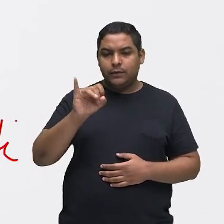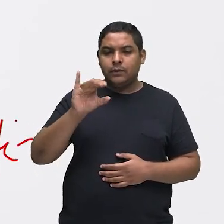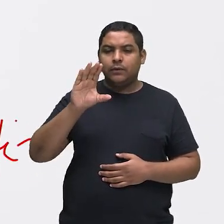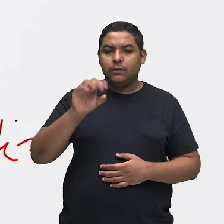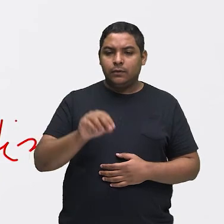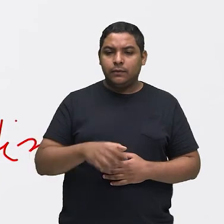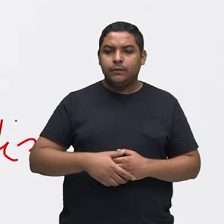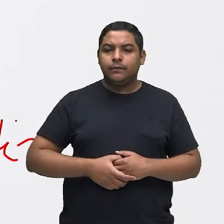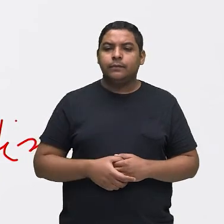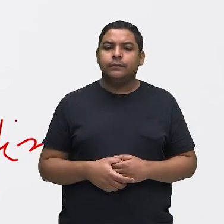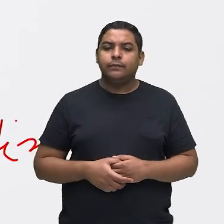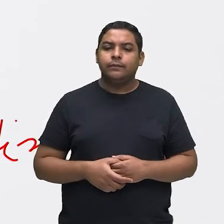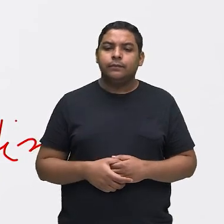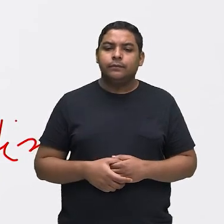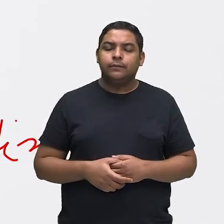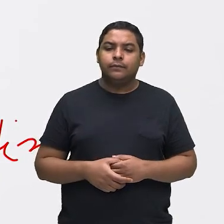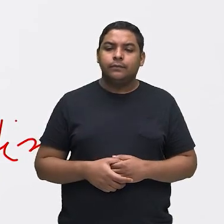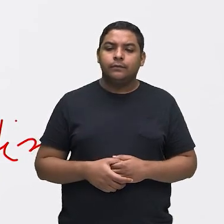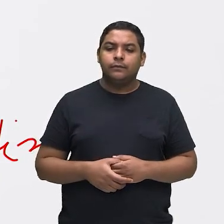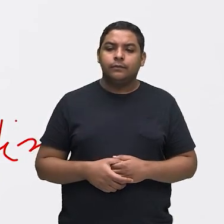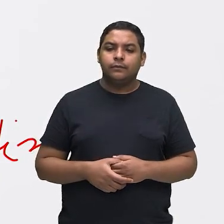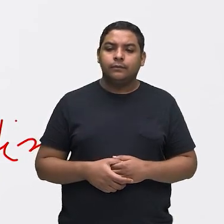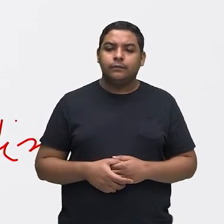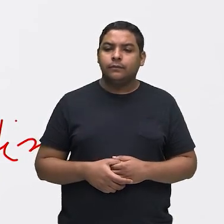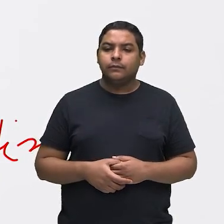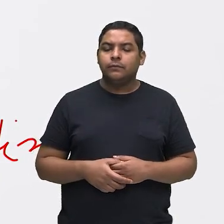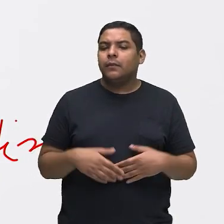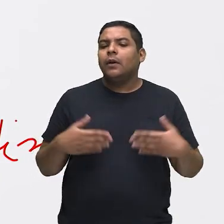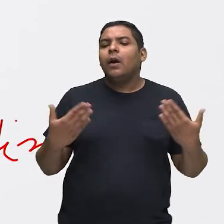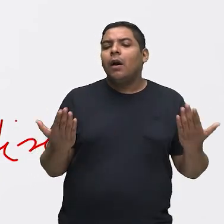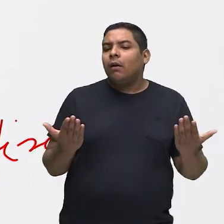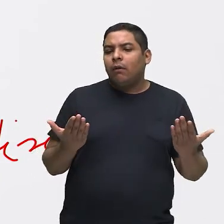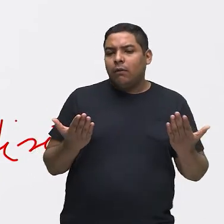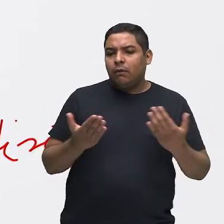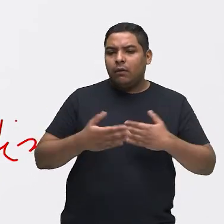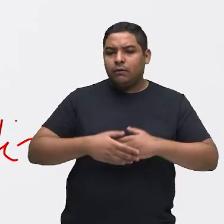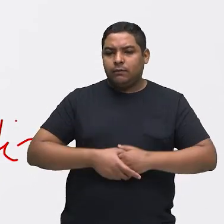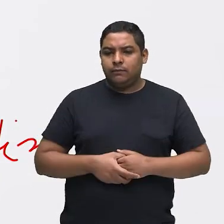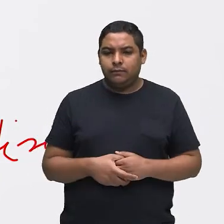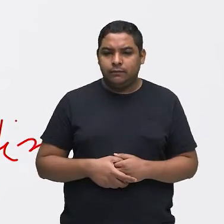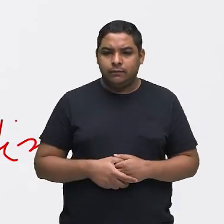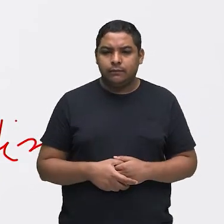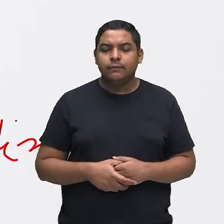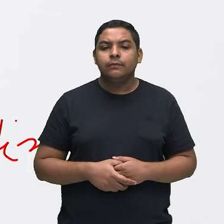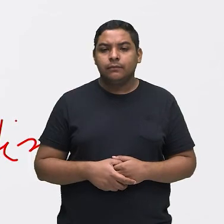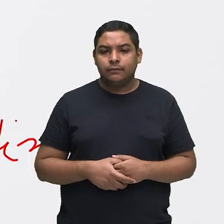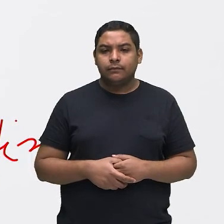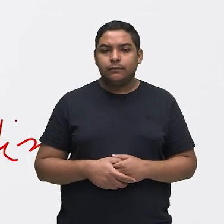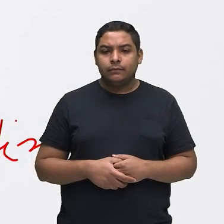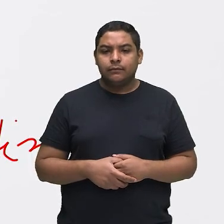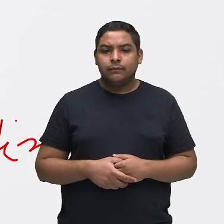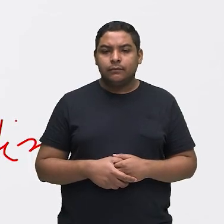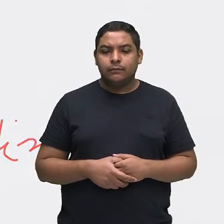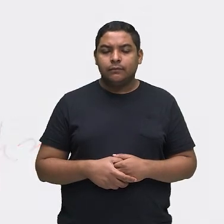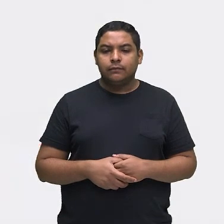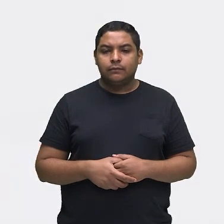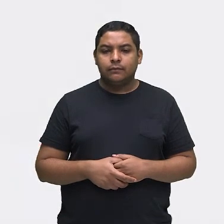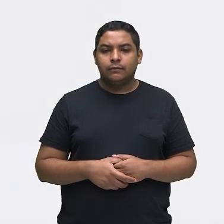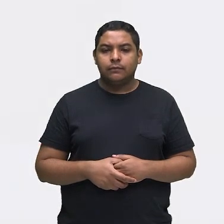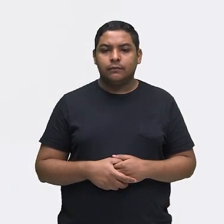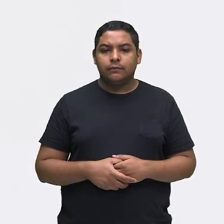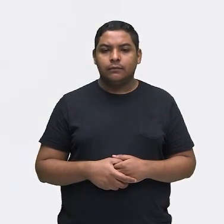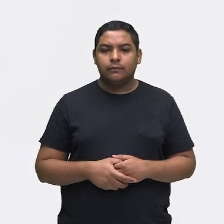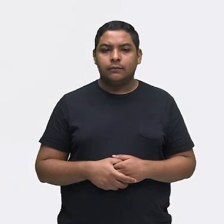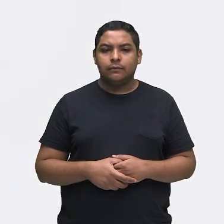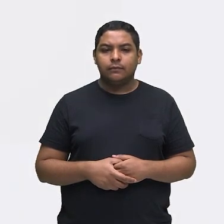físico. Então, qual foi a questão que é o primeiro ponto gráfico, ponto geométrico e ponto físico? Qual